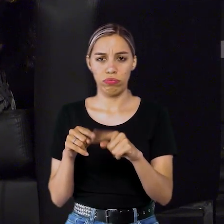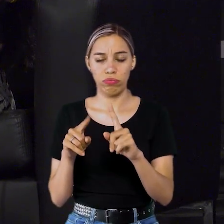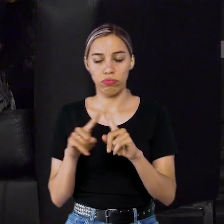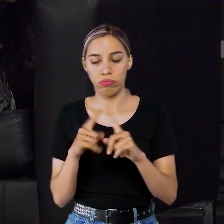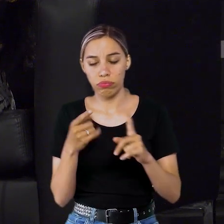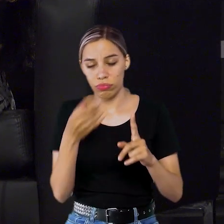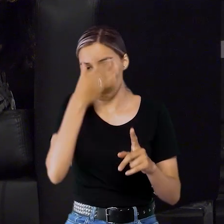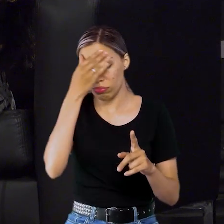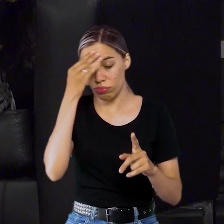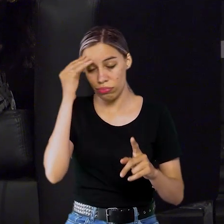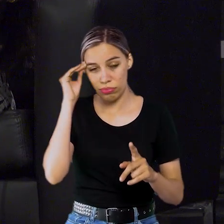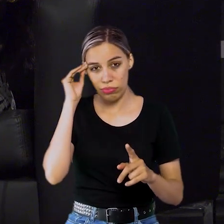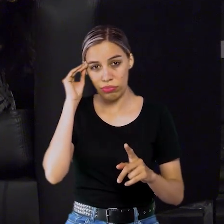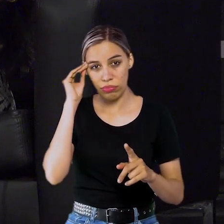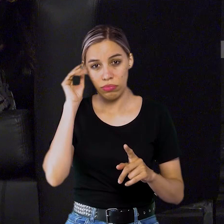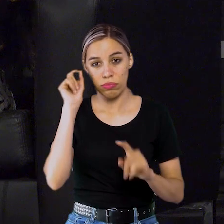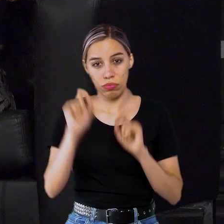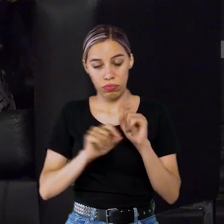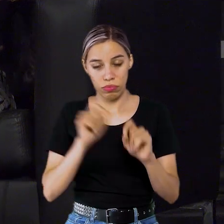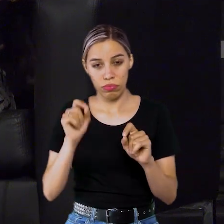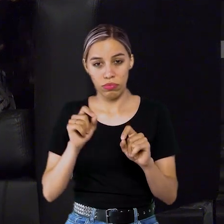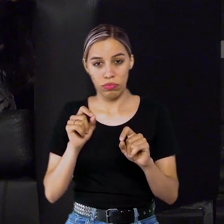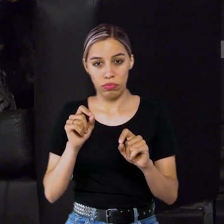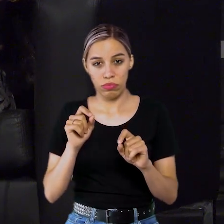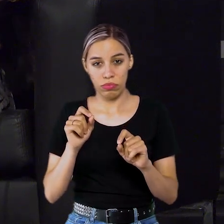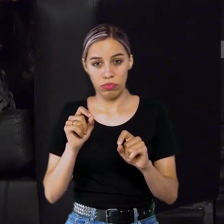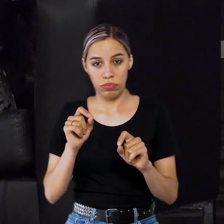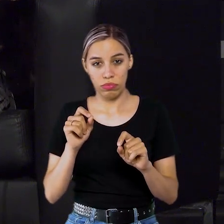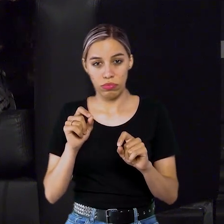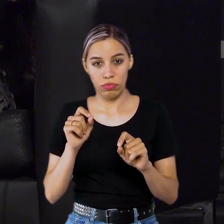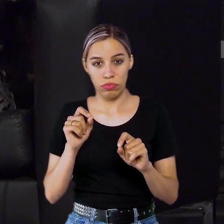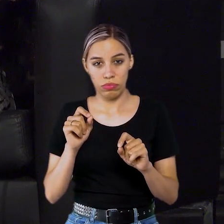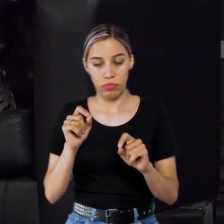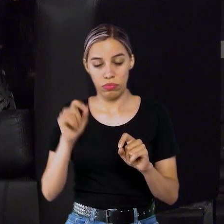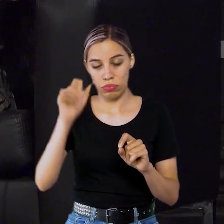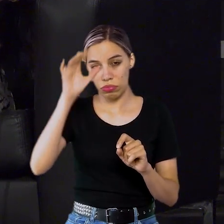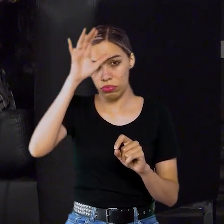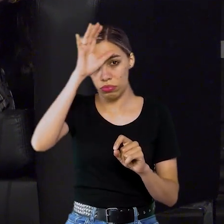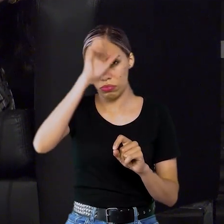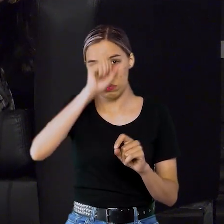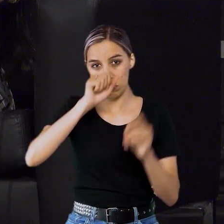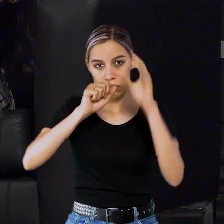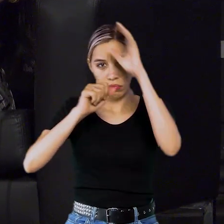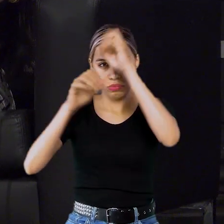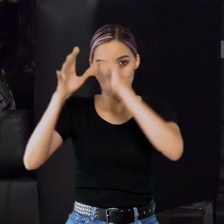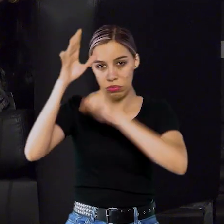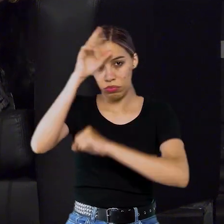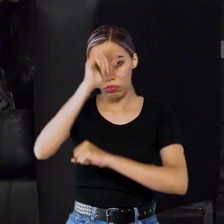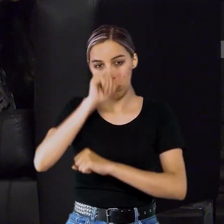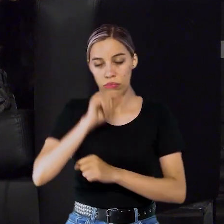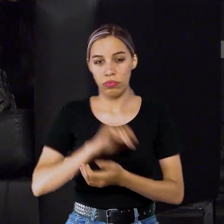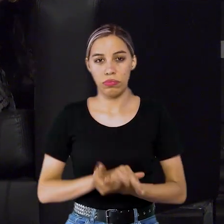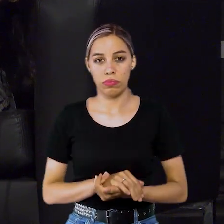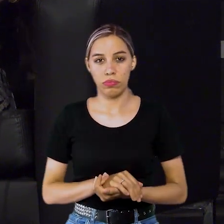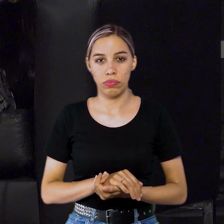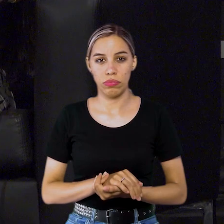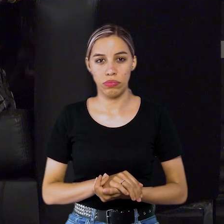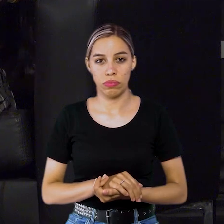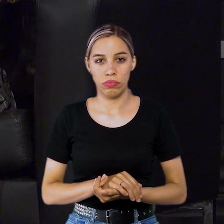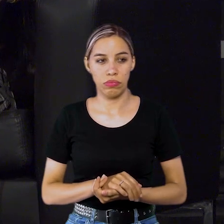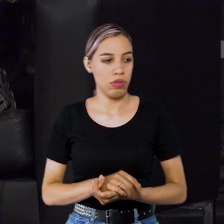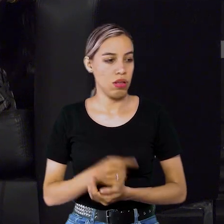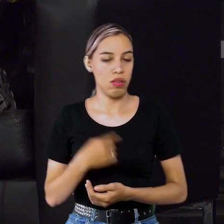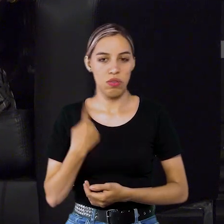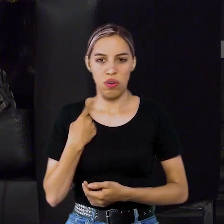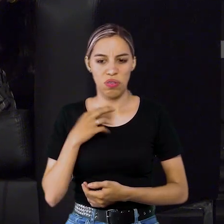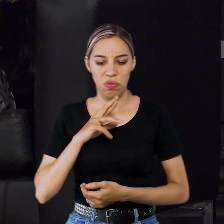na verdade, foi aprendido que nós, não é nem que a gente se esqueceu, mas ensinaram para a gente, né, que não, a gente não faz parte da